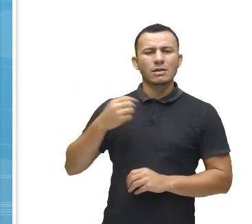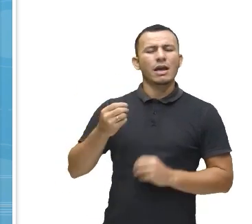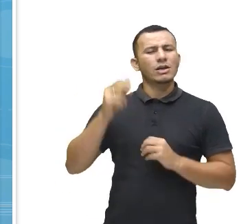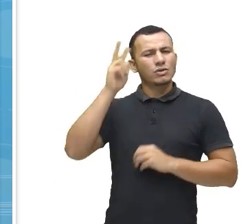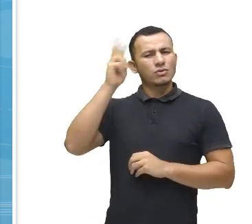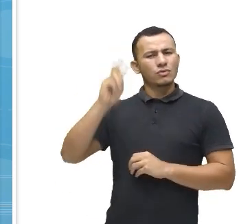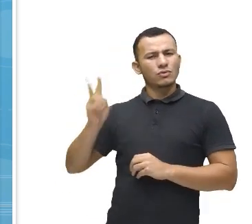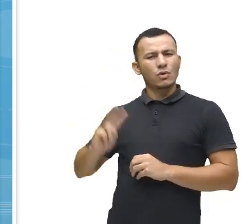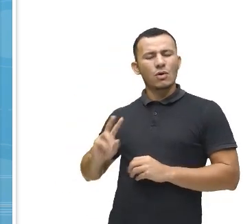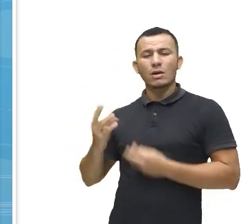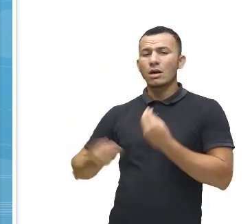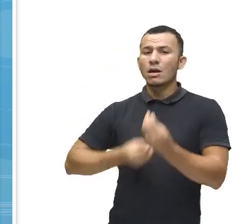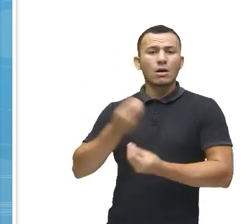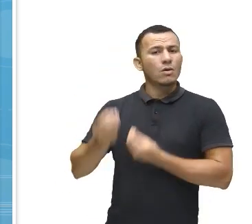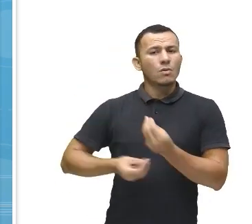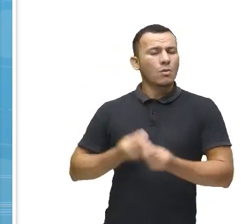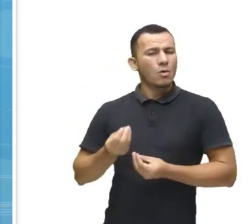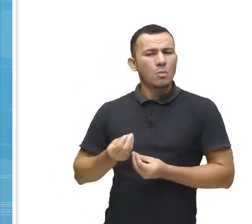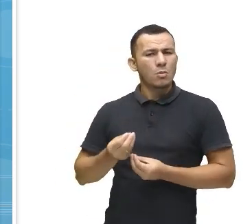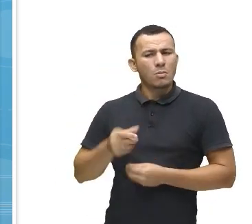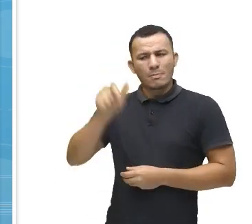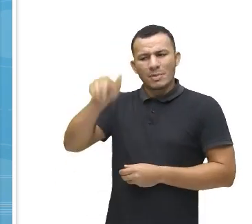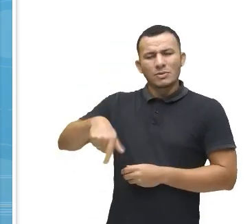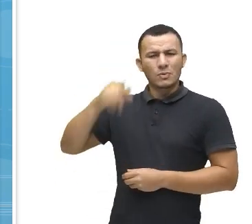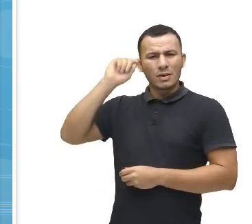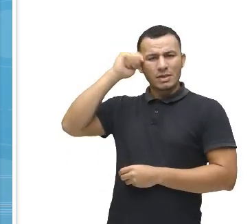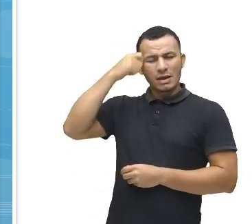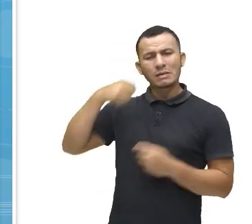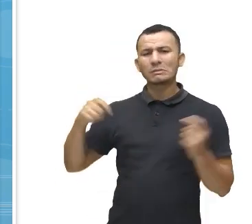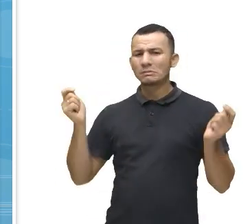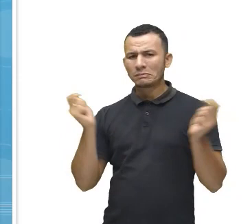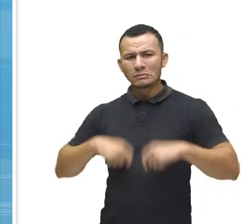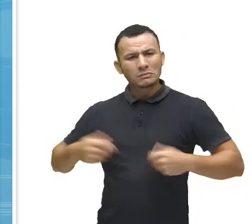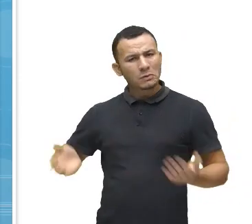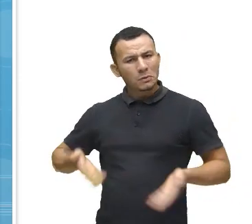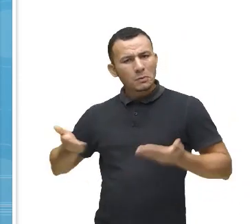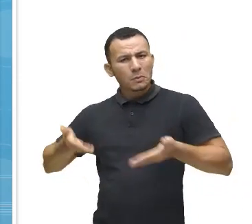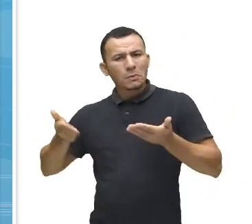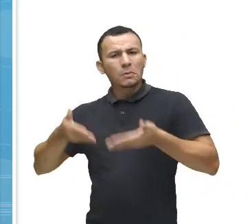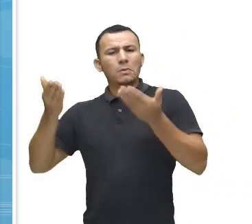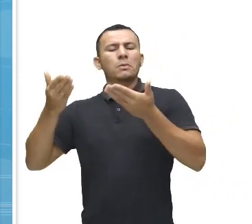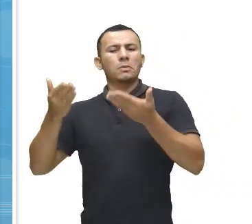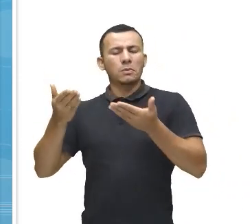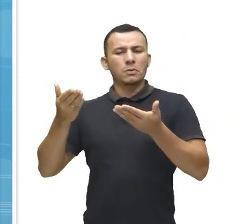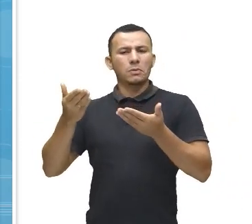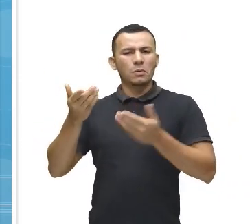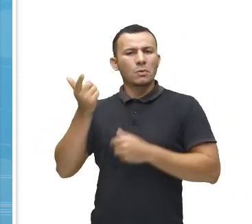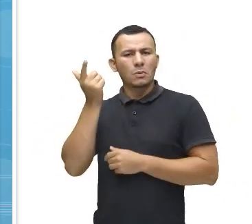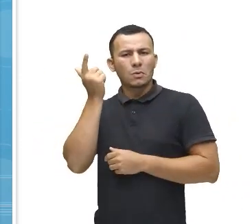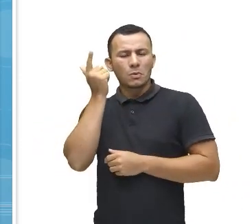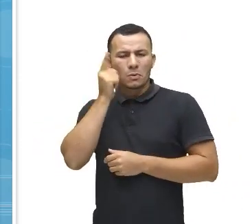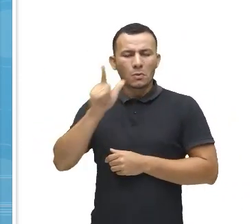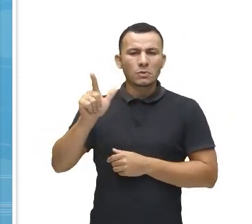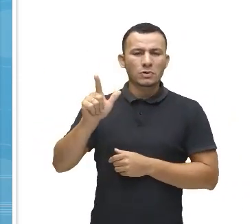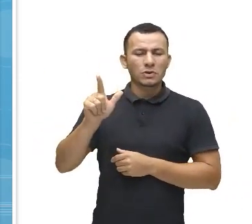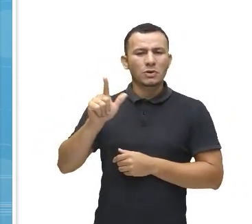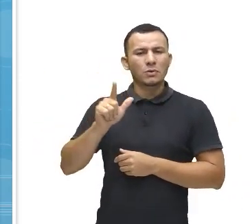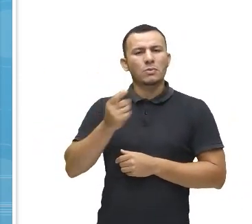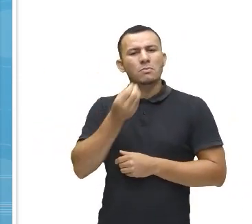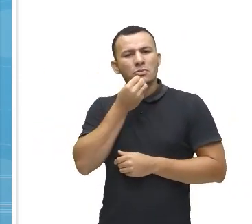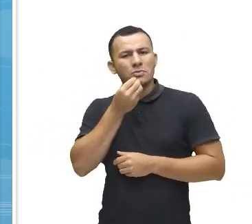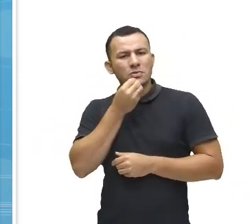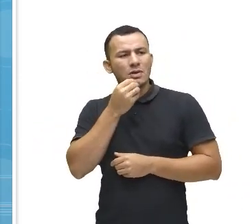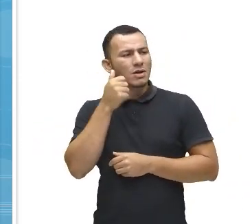conseguiu ascender ao poder aqui no Amazonas e conseguiu, de certa forma, dar guarita para uma negra que